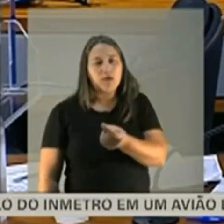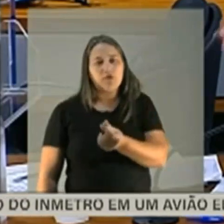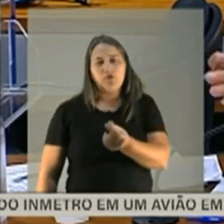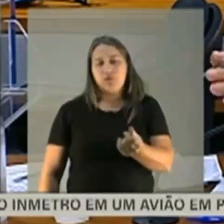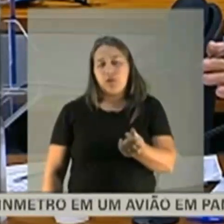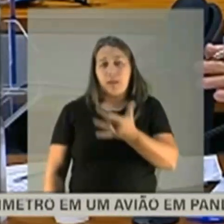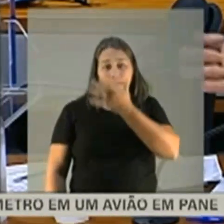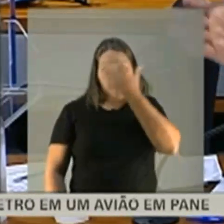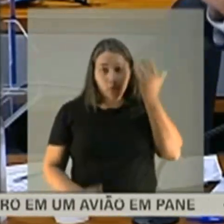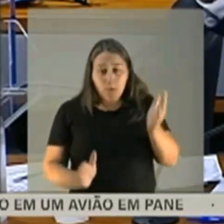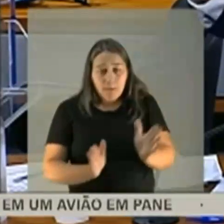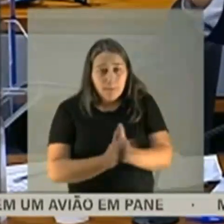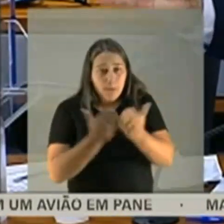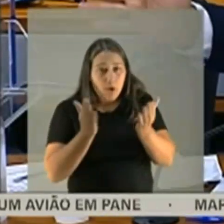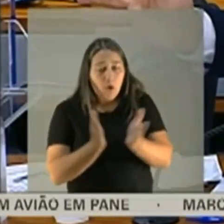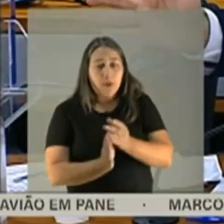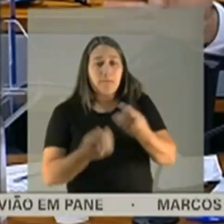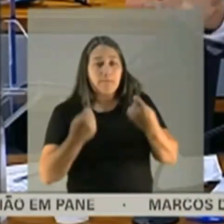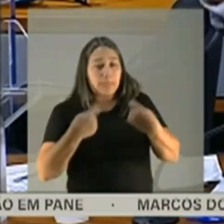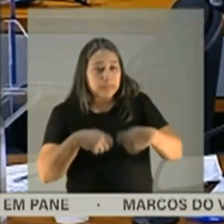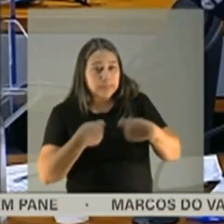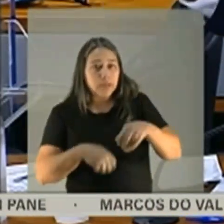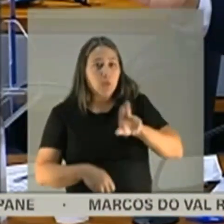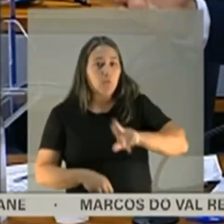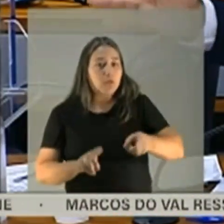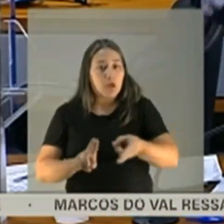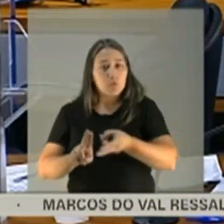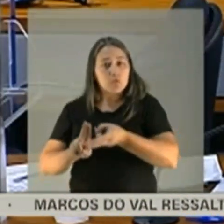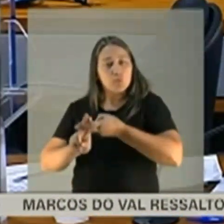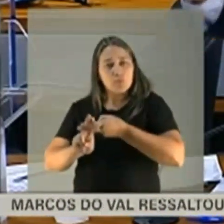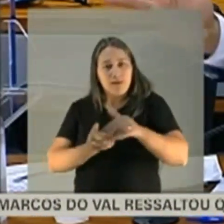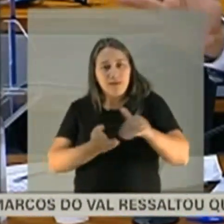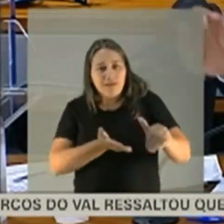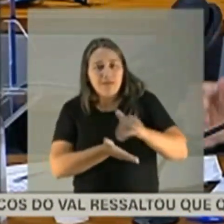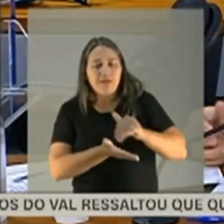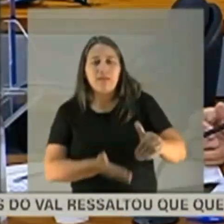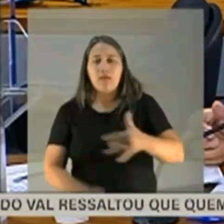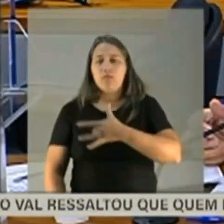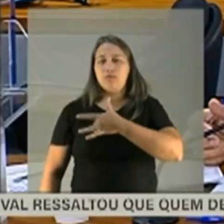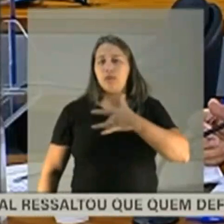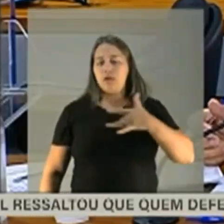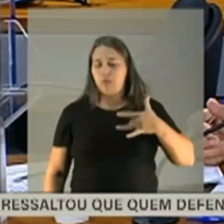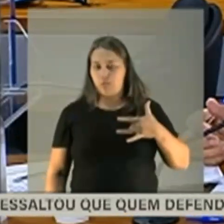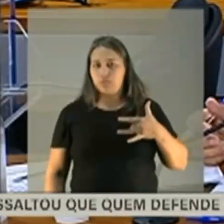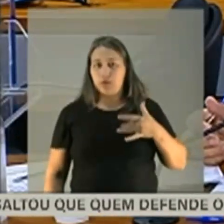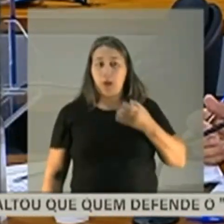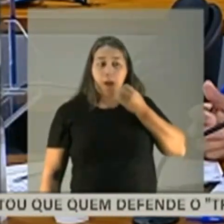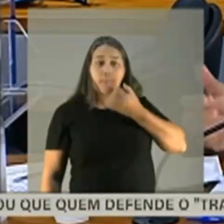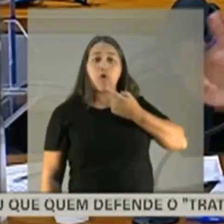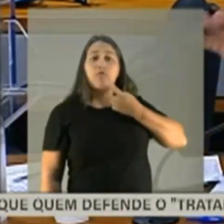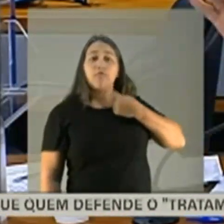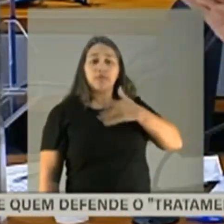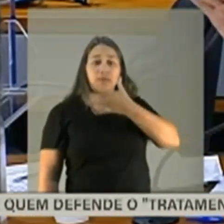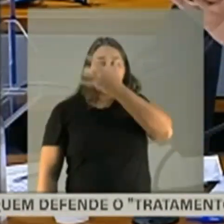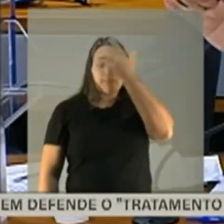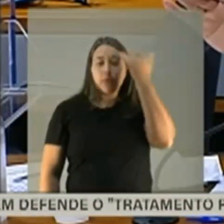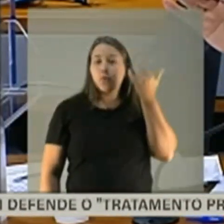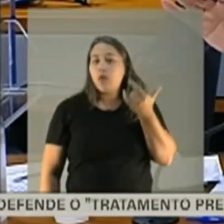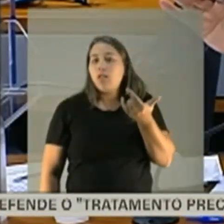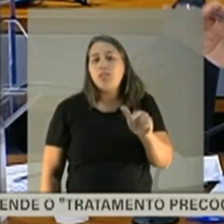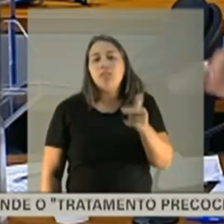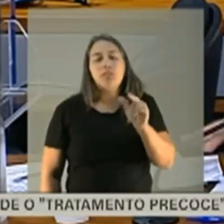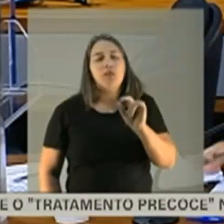quem é pobre e quem só depende do SUS, dos secretários de saúde, da boa vontade de algumas pessoas, não